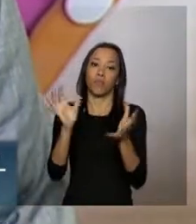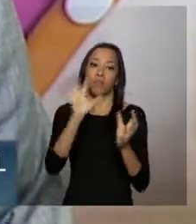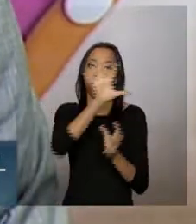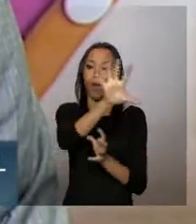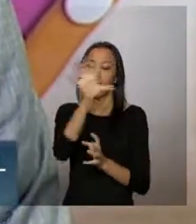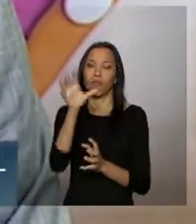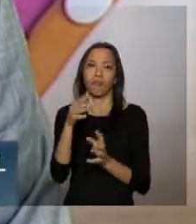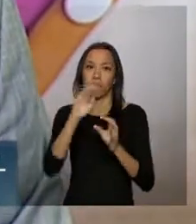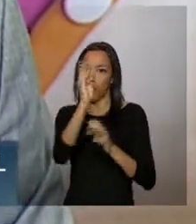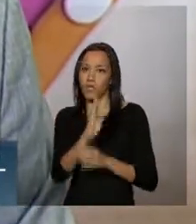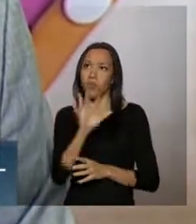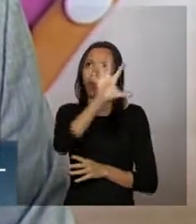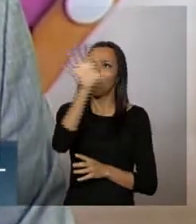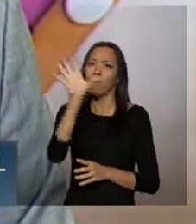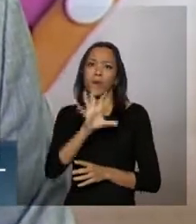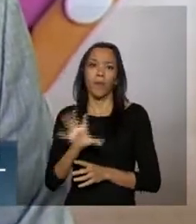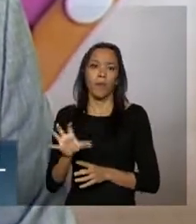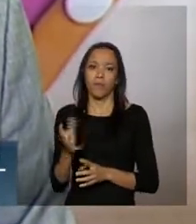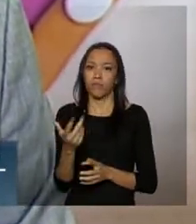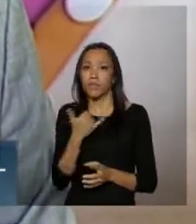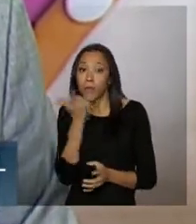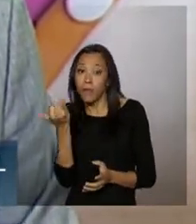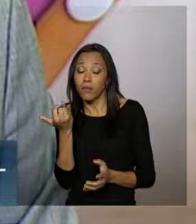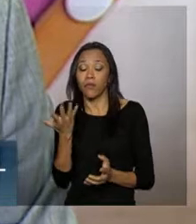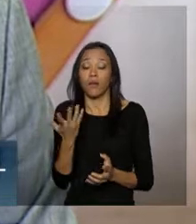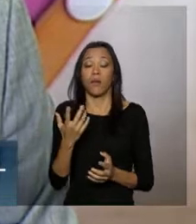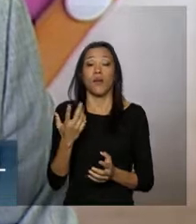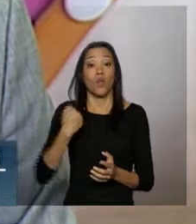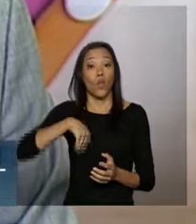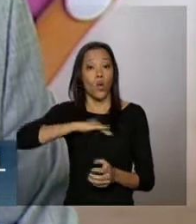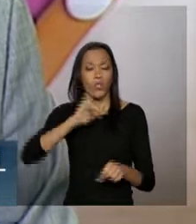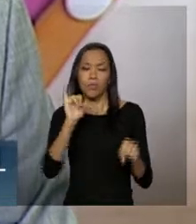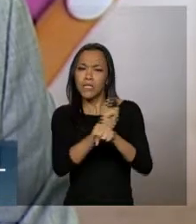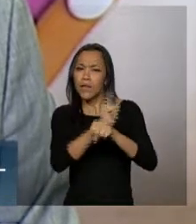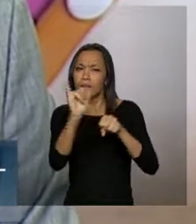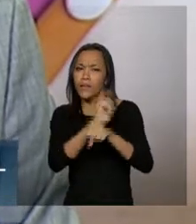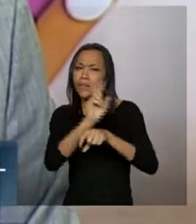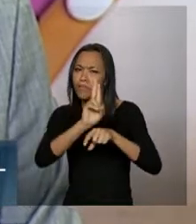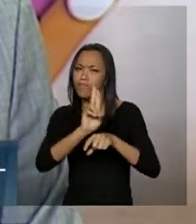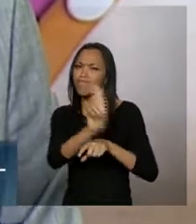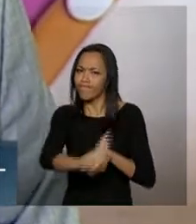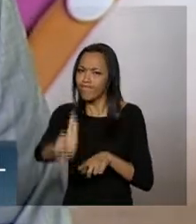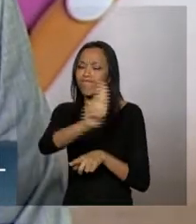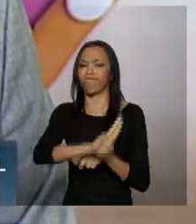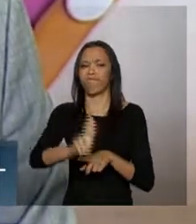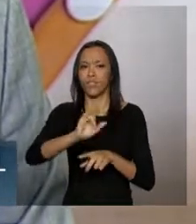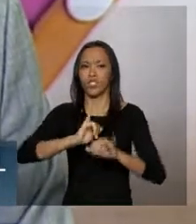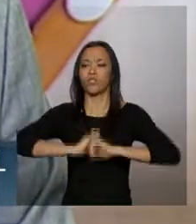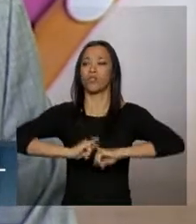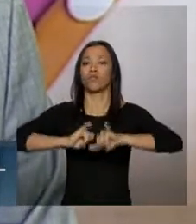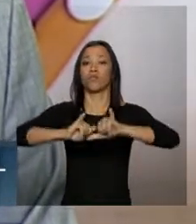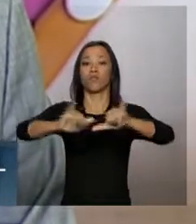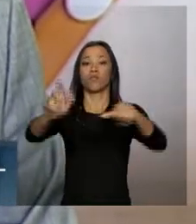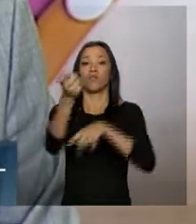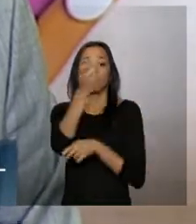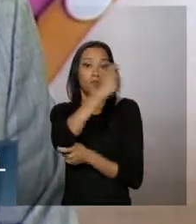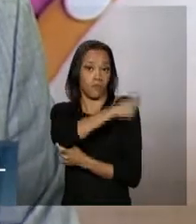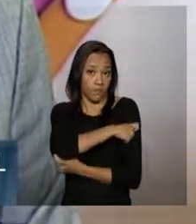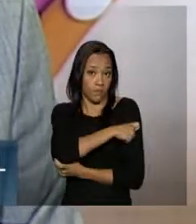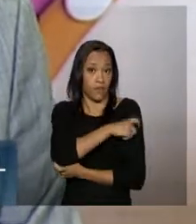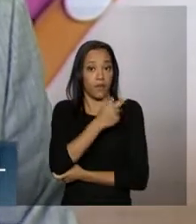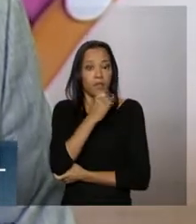Concentrando esforços. Agora, o que nós estamos é intensificando muito as estratégias de comunicação, de mobilização, né?